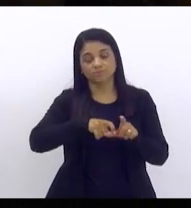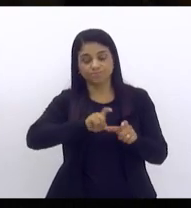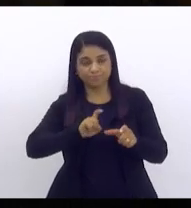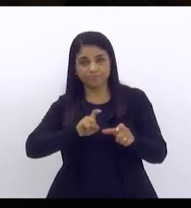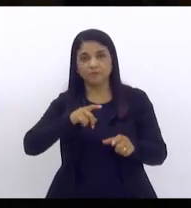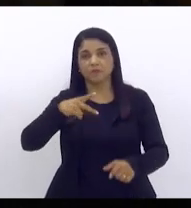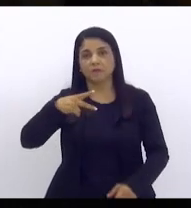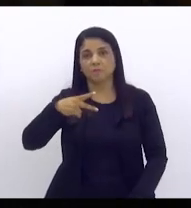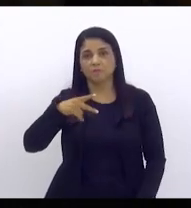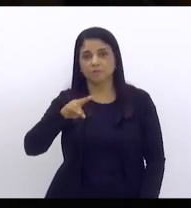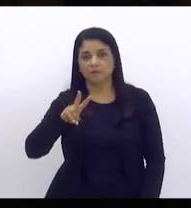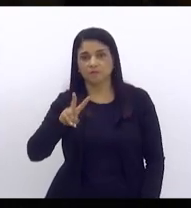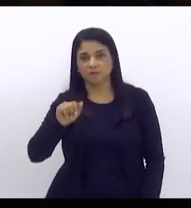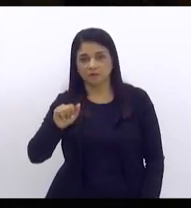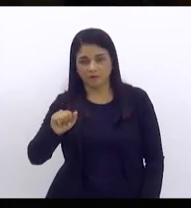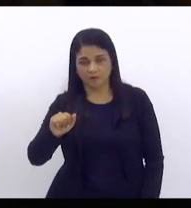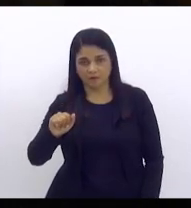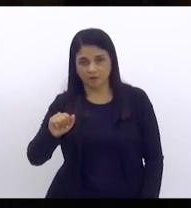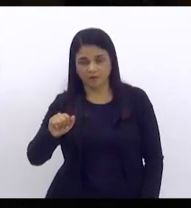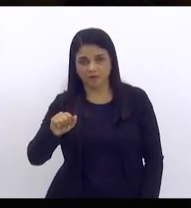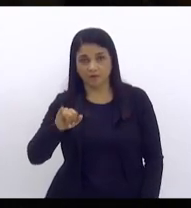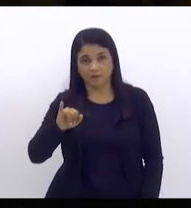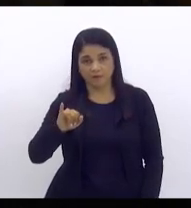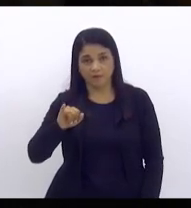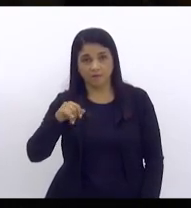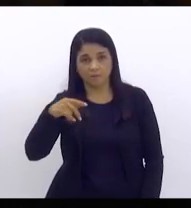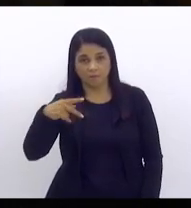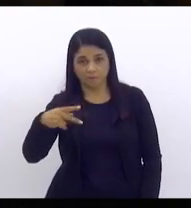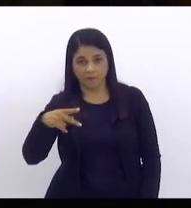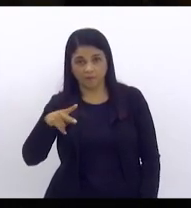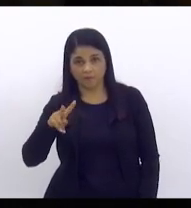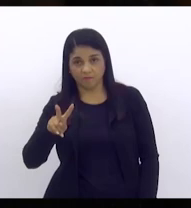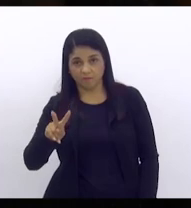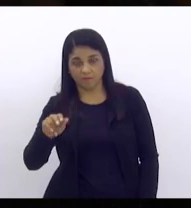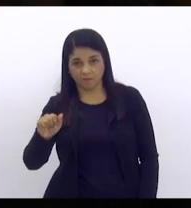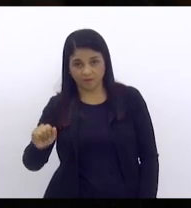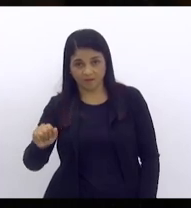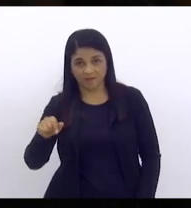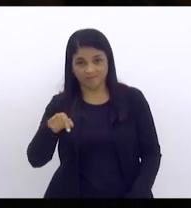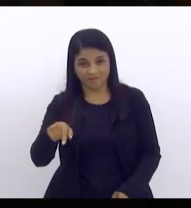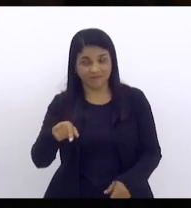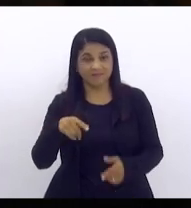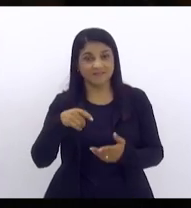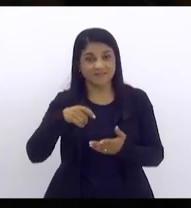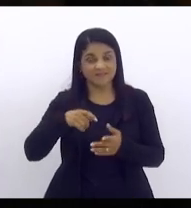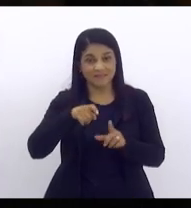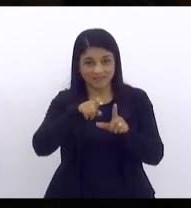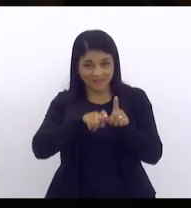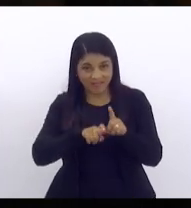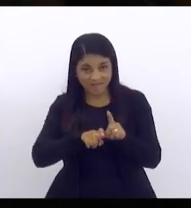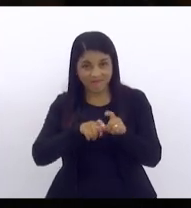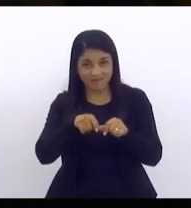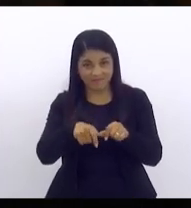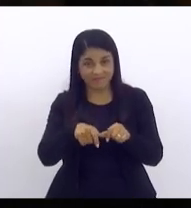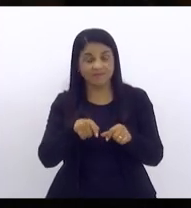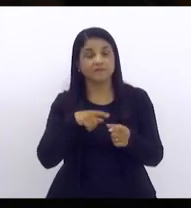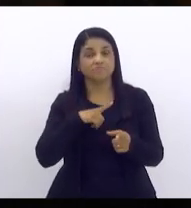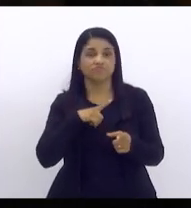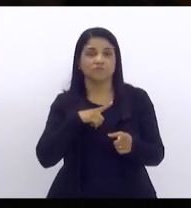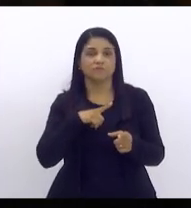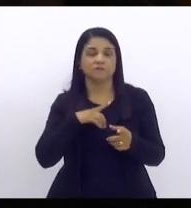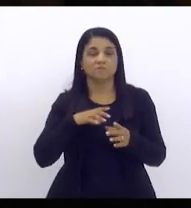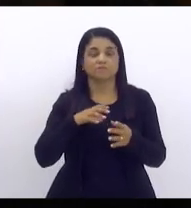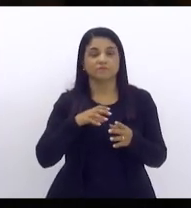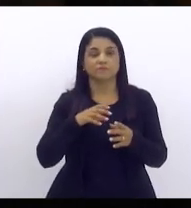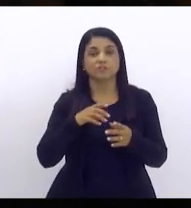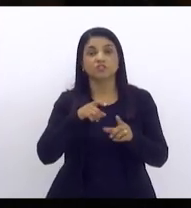época, se você deve IPVA, você é inscrito na dívida ativa. E se a vistoria para dar segurança ao